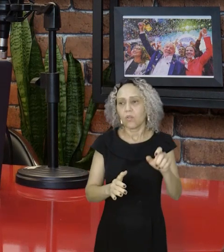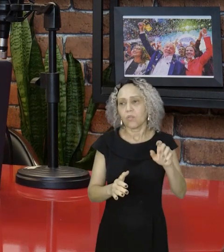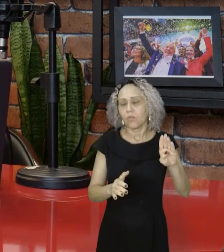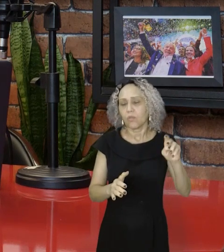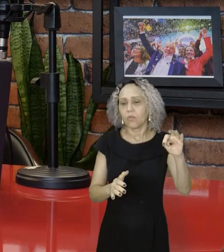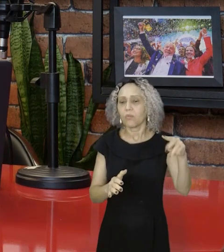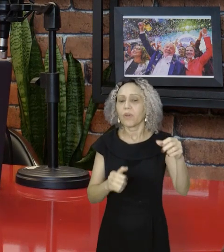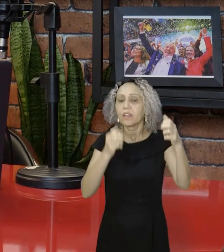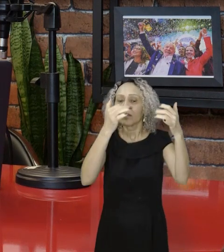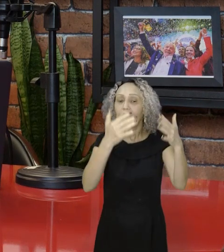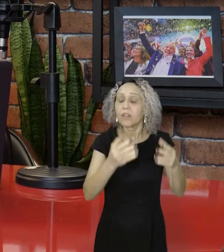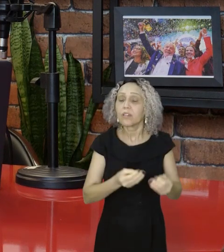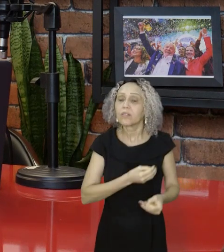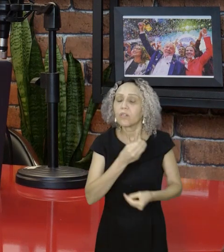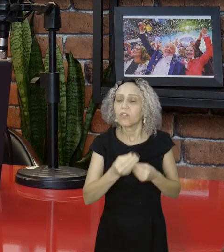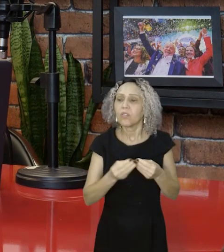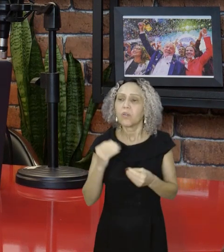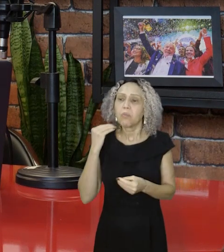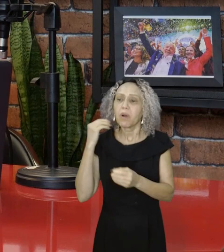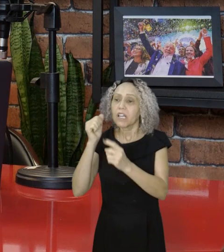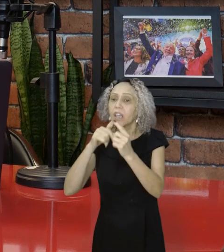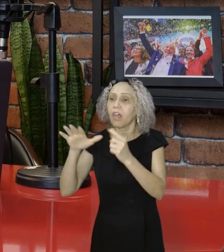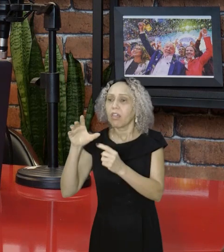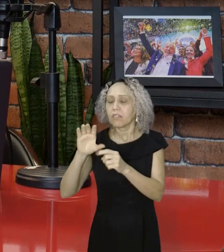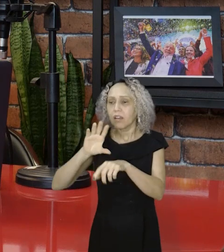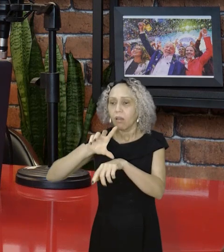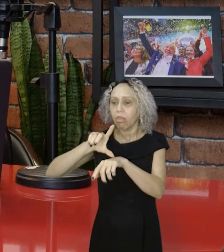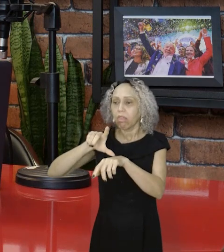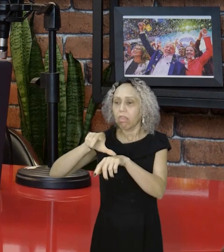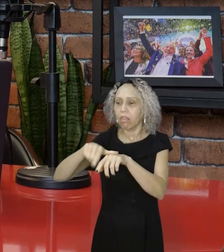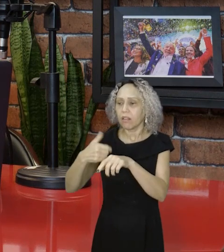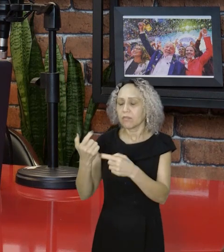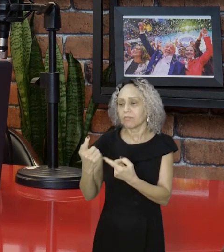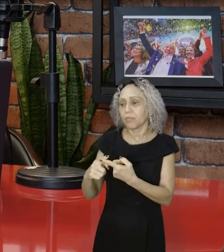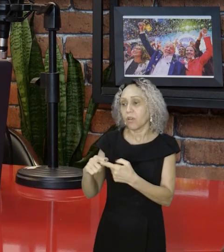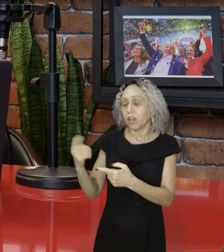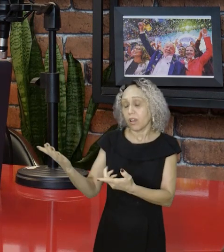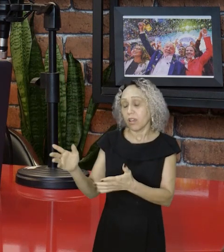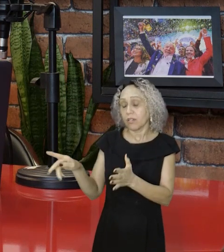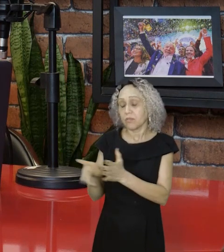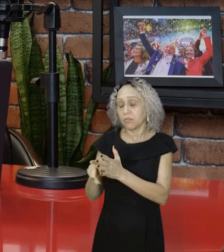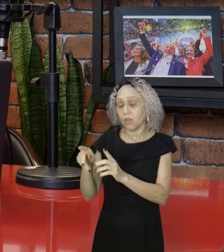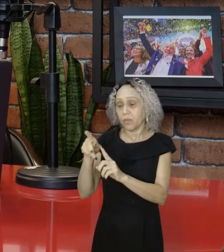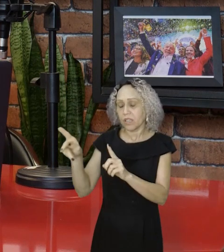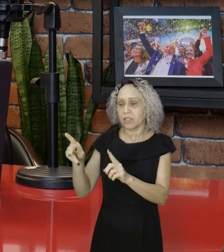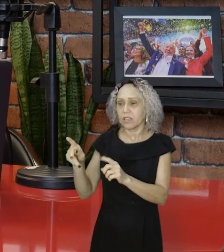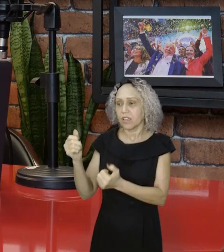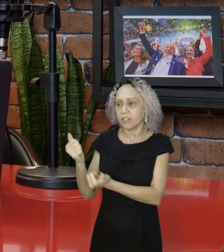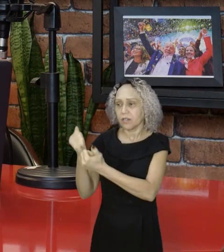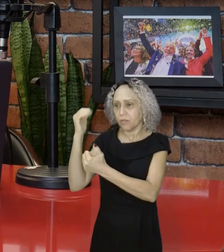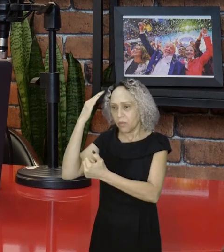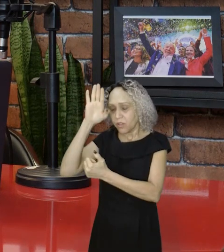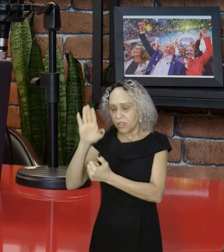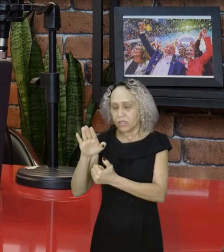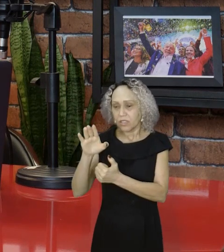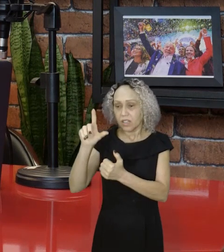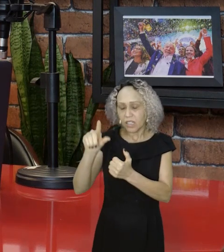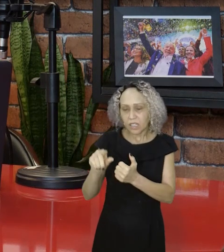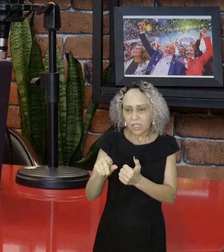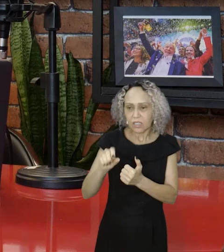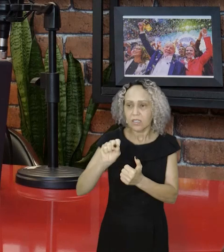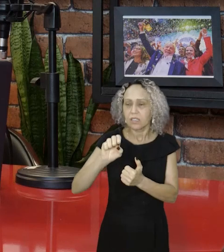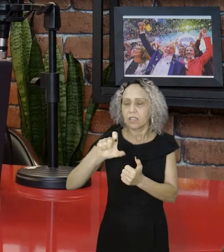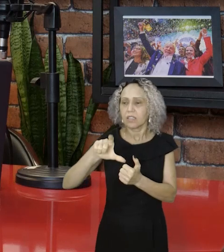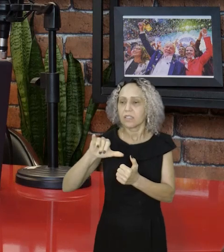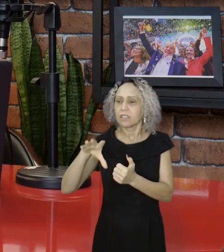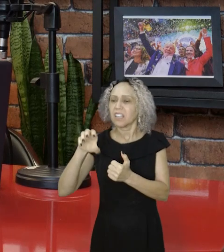matéria publicada no portal do PT sobre a lentidão do Banco Central, liderado pelo bolsonarista Roberto Campos Neto, em reduzir